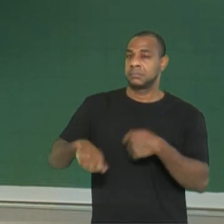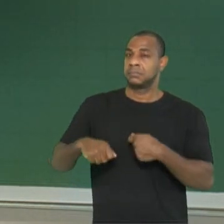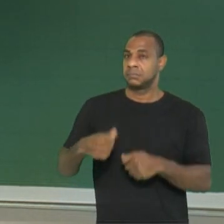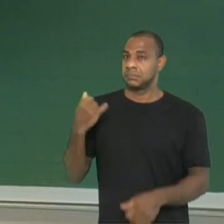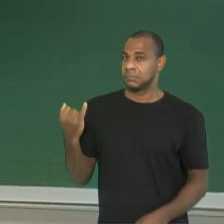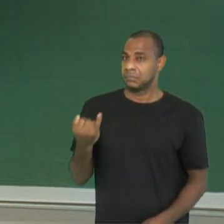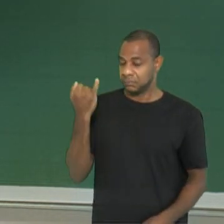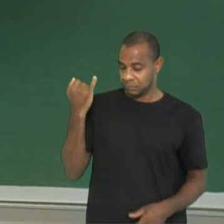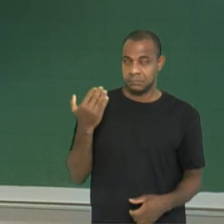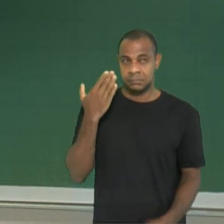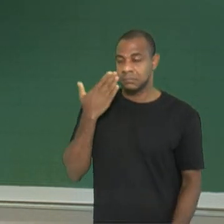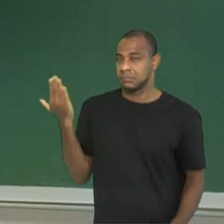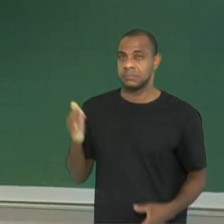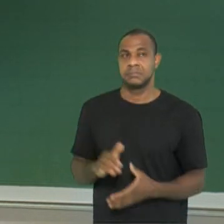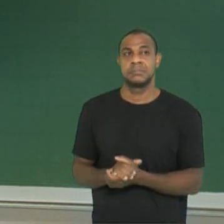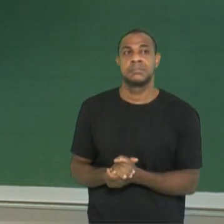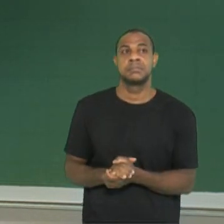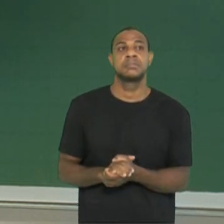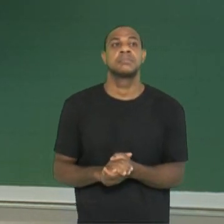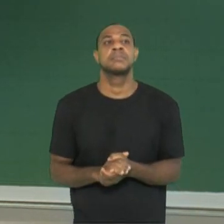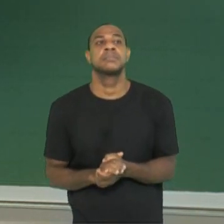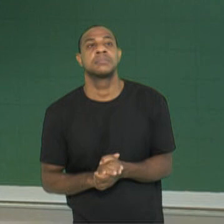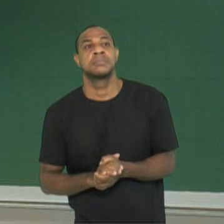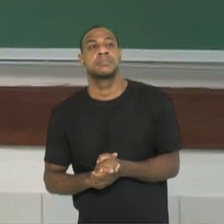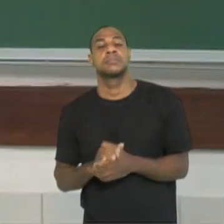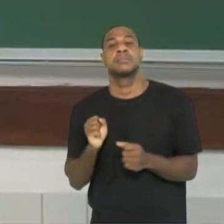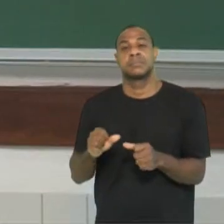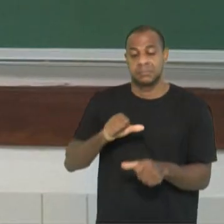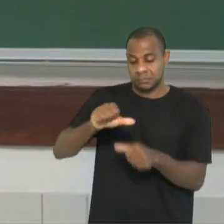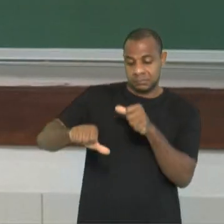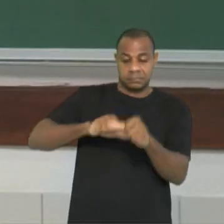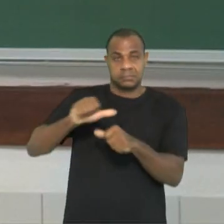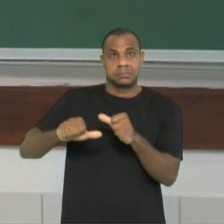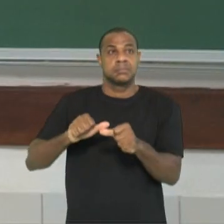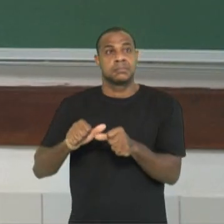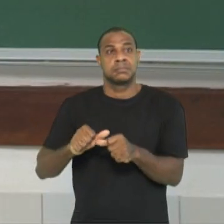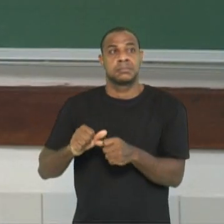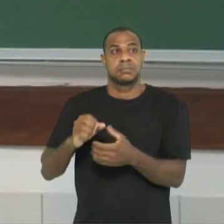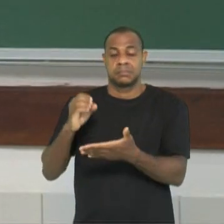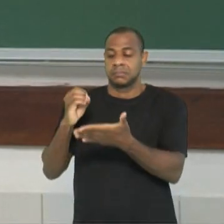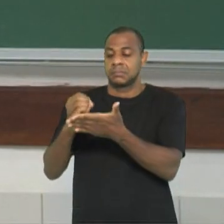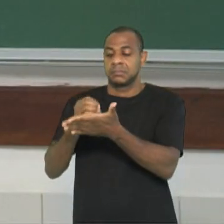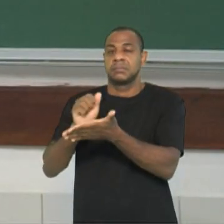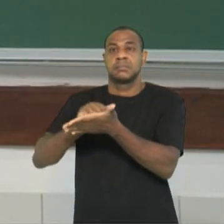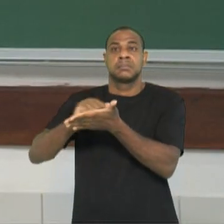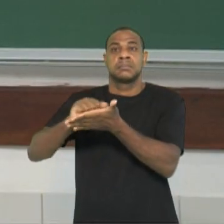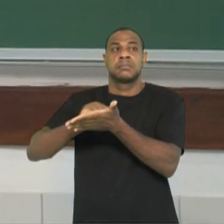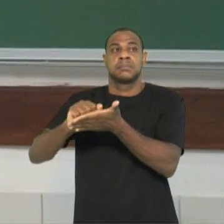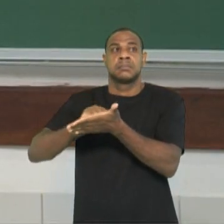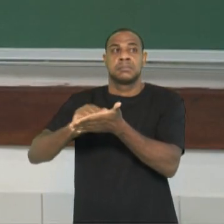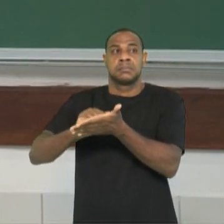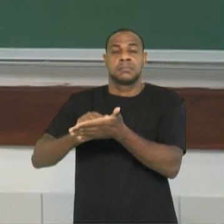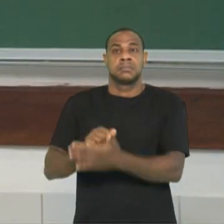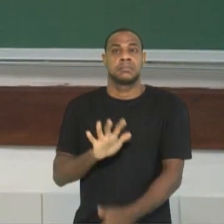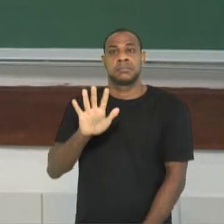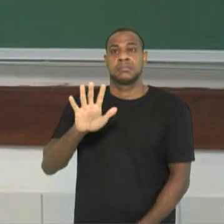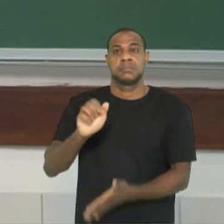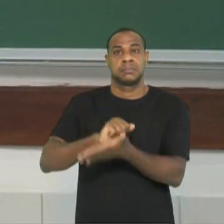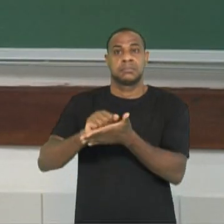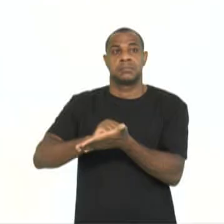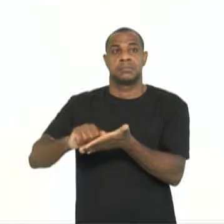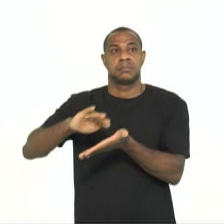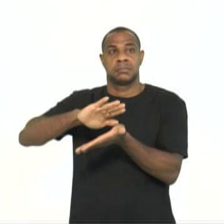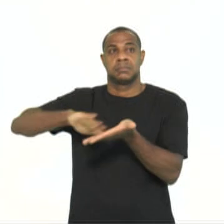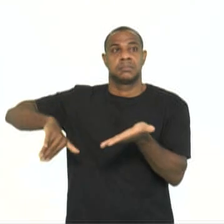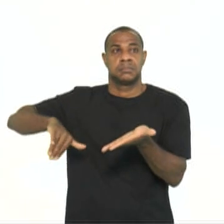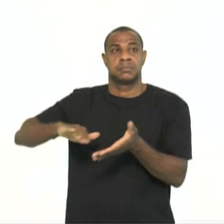quando nós transformamos centímetros em quilômetros? Quantos zeros que eu falei que desaparecem? 5 zeros. Por